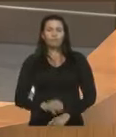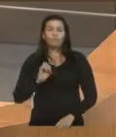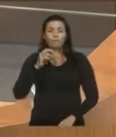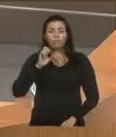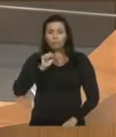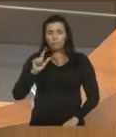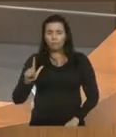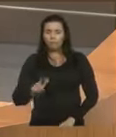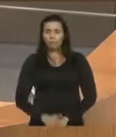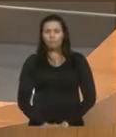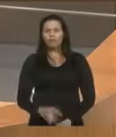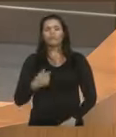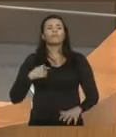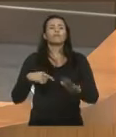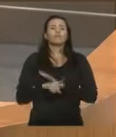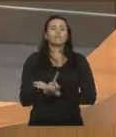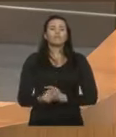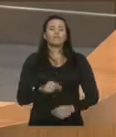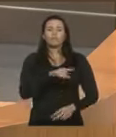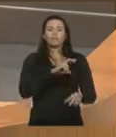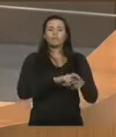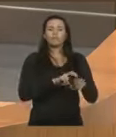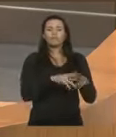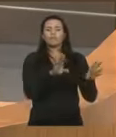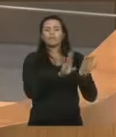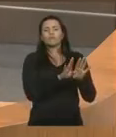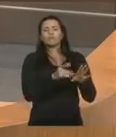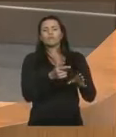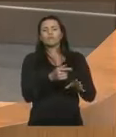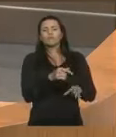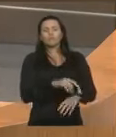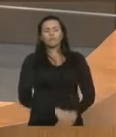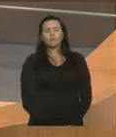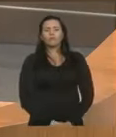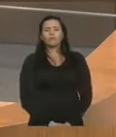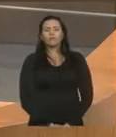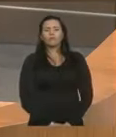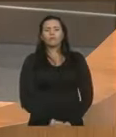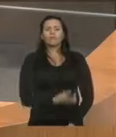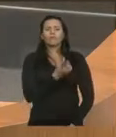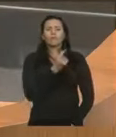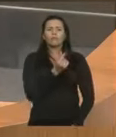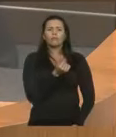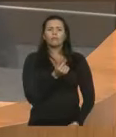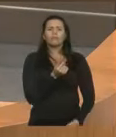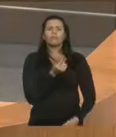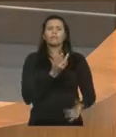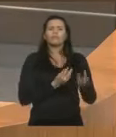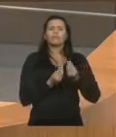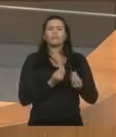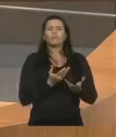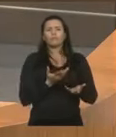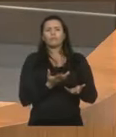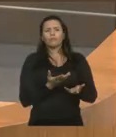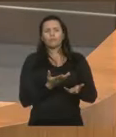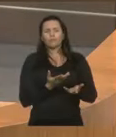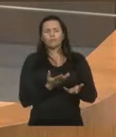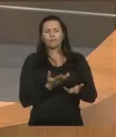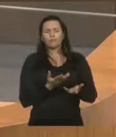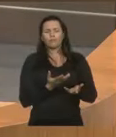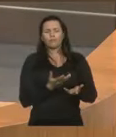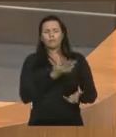consulta. Mas, caros colegas, quem sempre paga a conta é quem mais